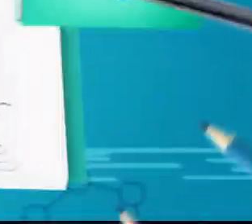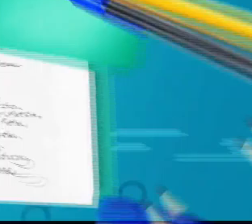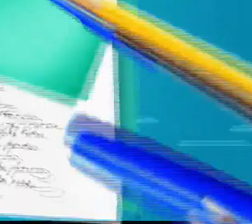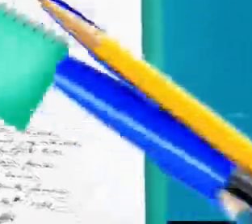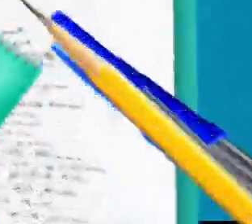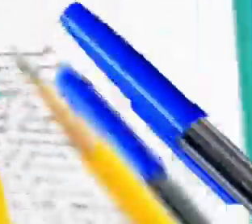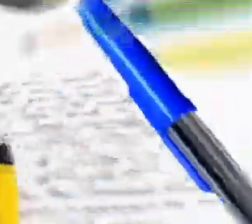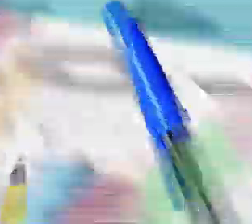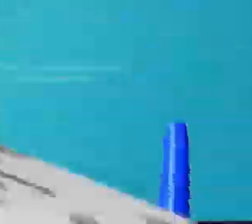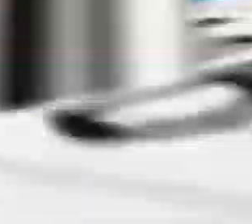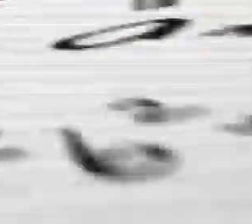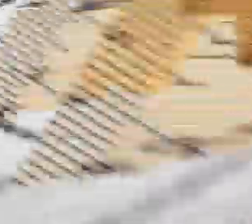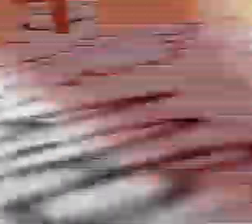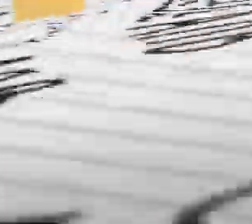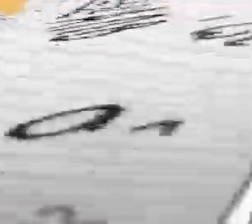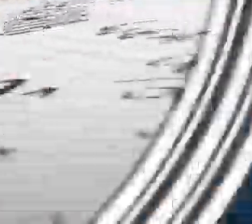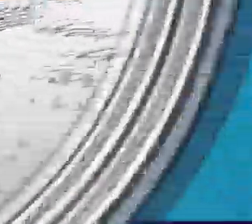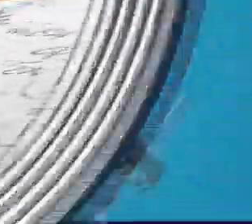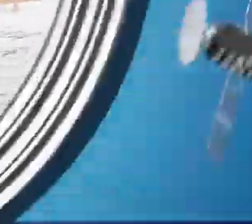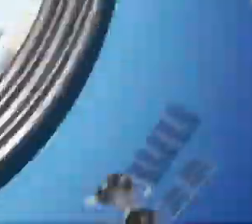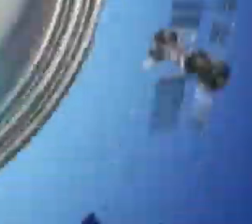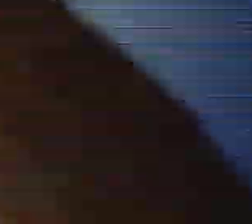E aí